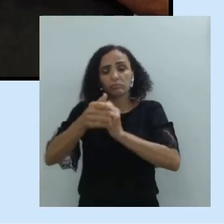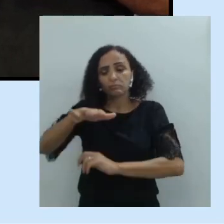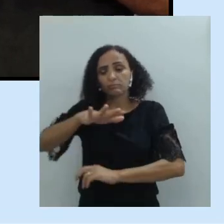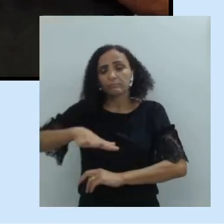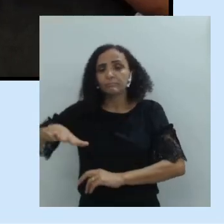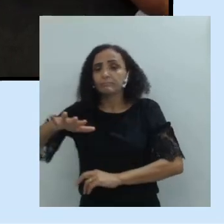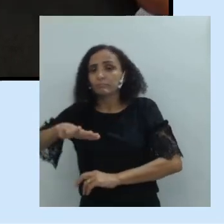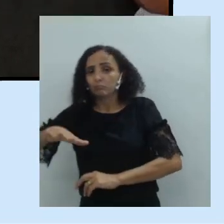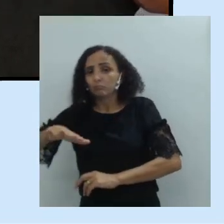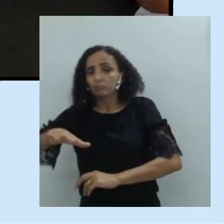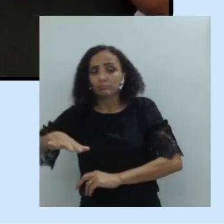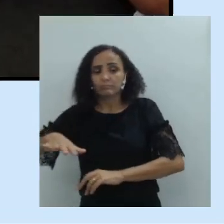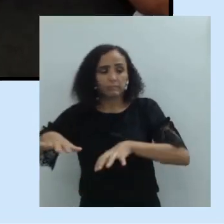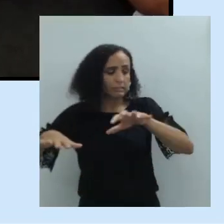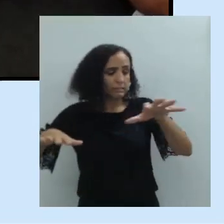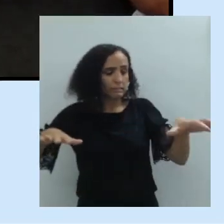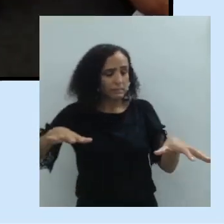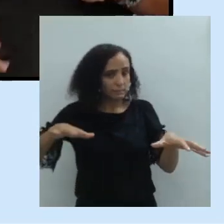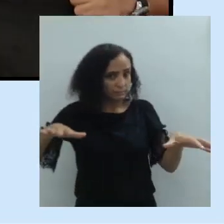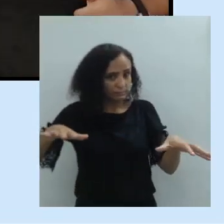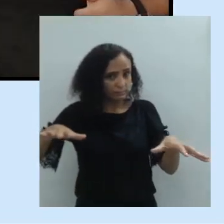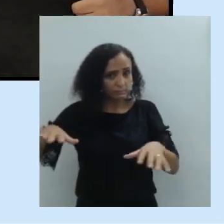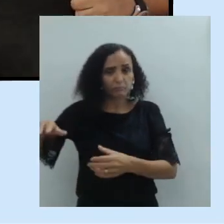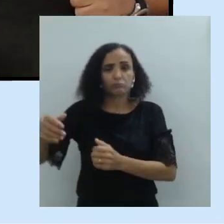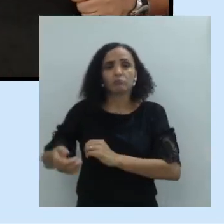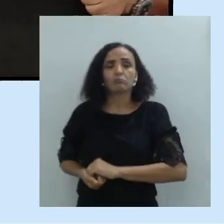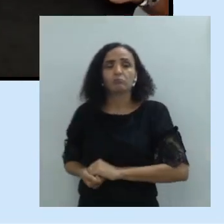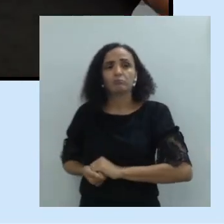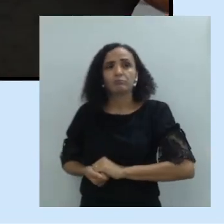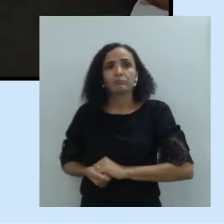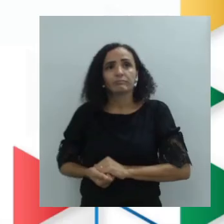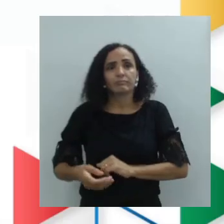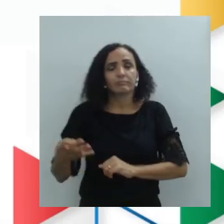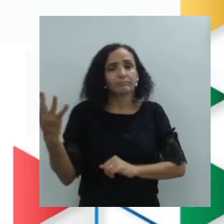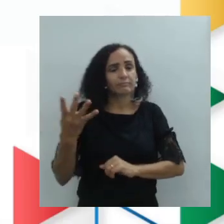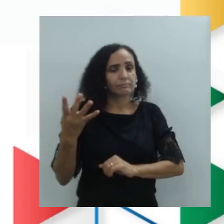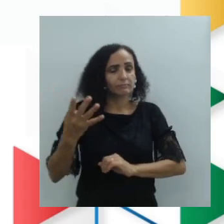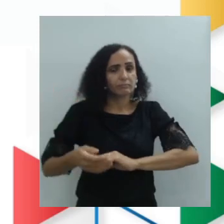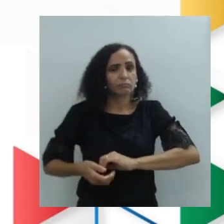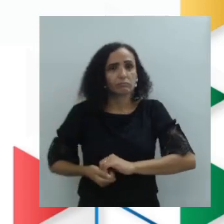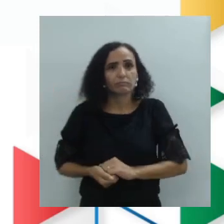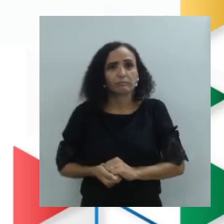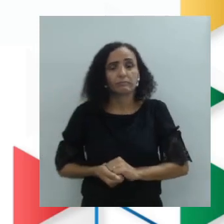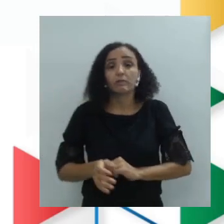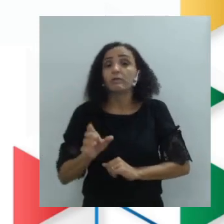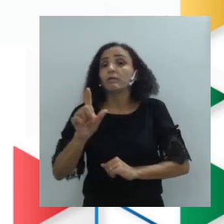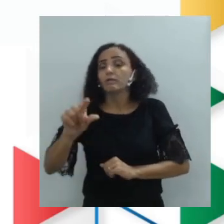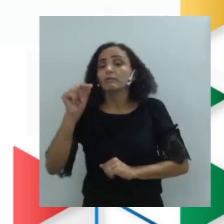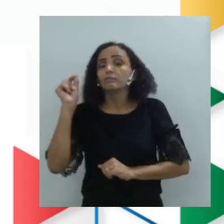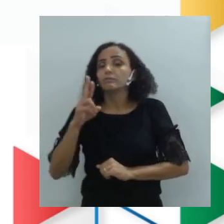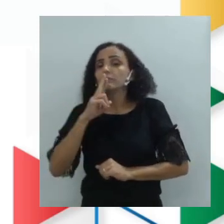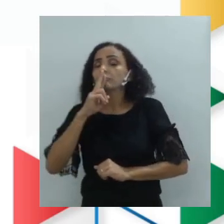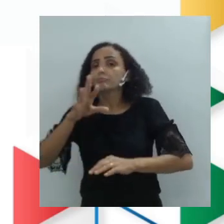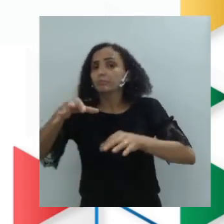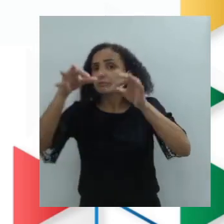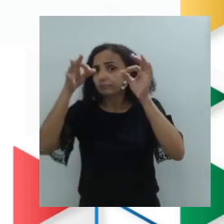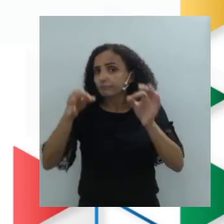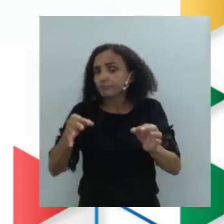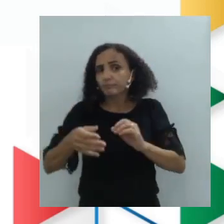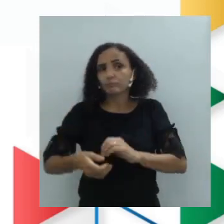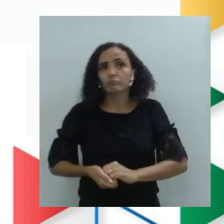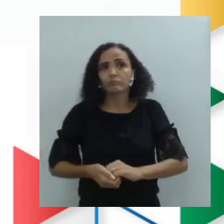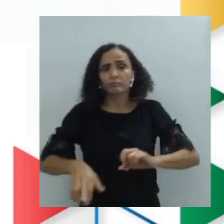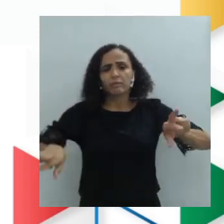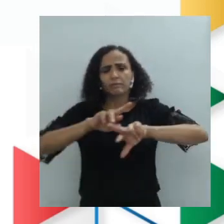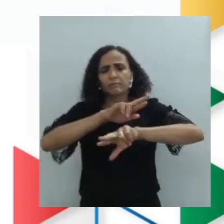época, chama-se população, tá certo? Vamos para a quarta questão. Marque a alternativa correta.